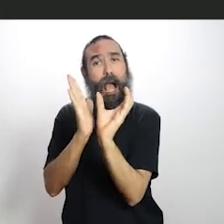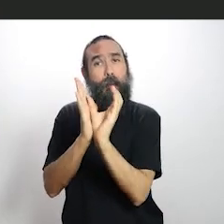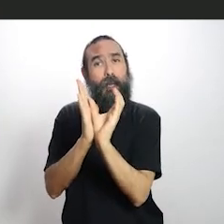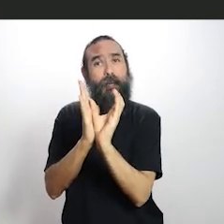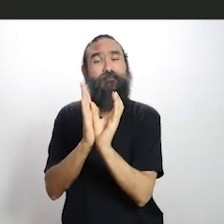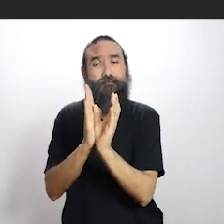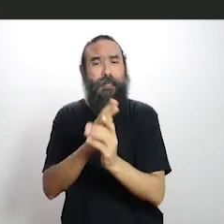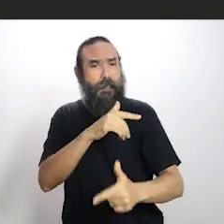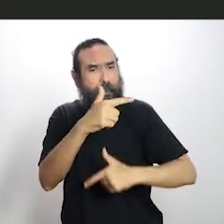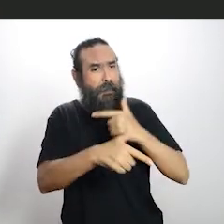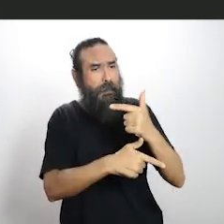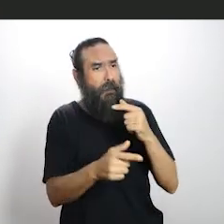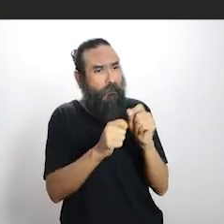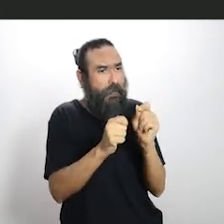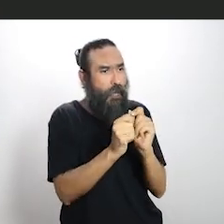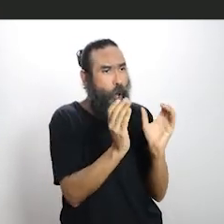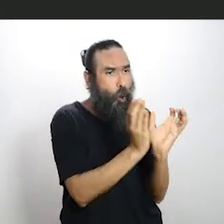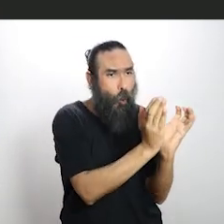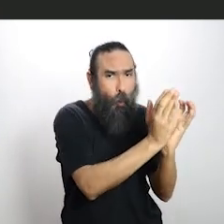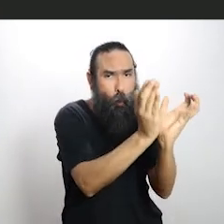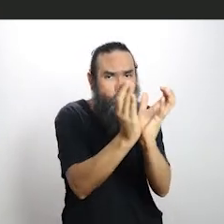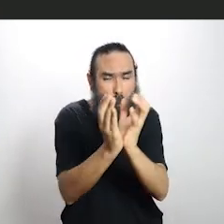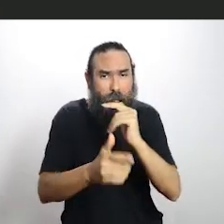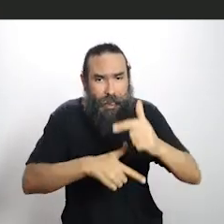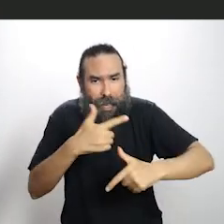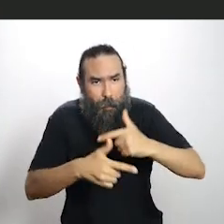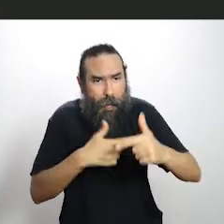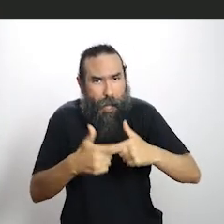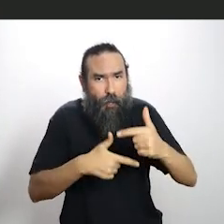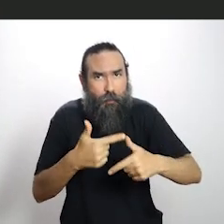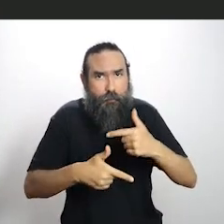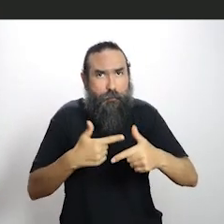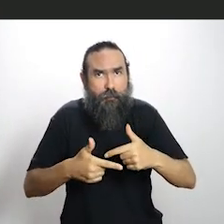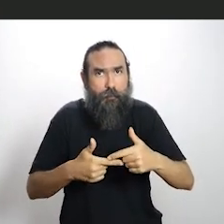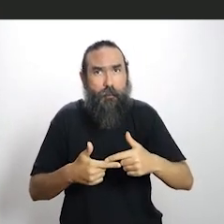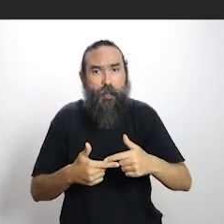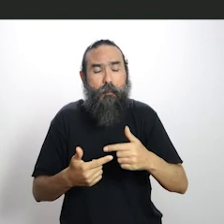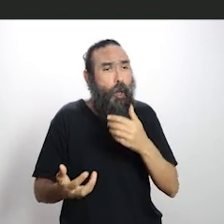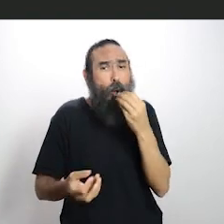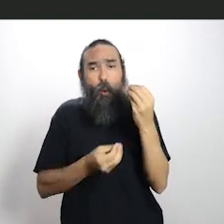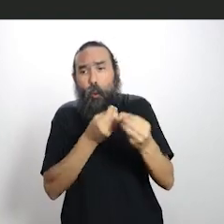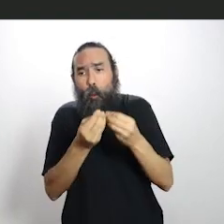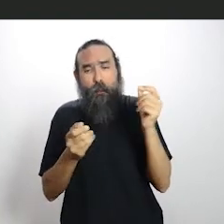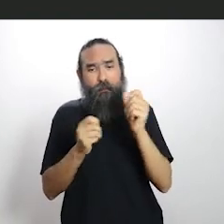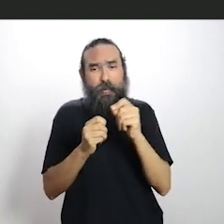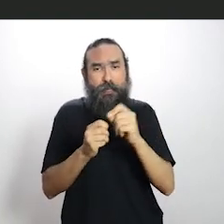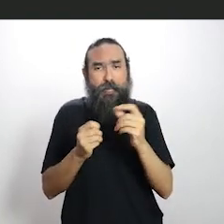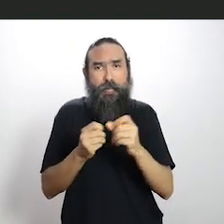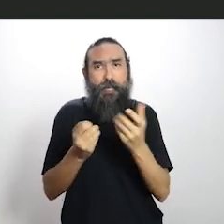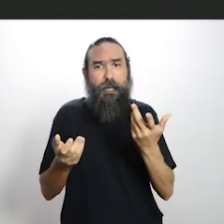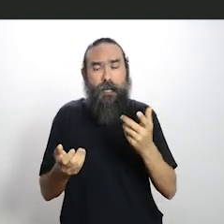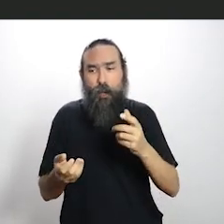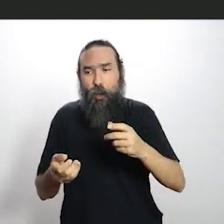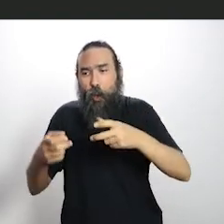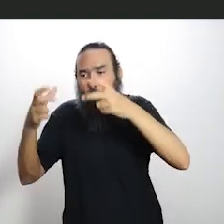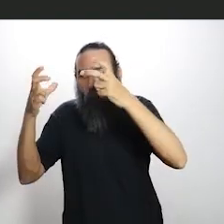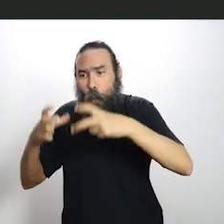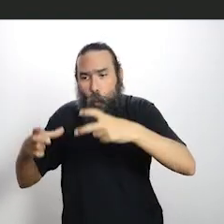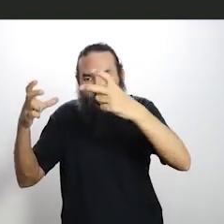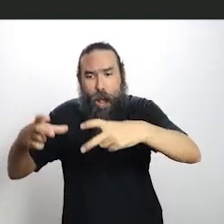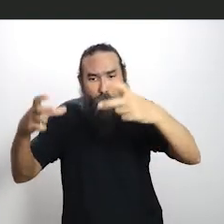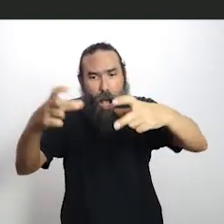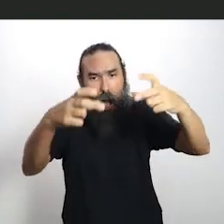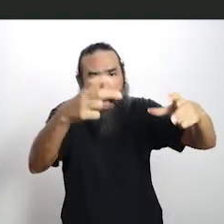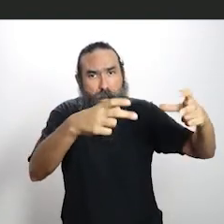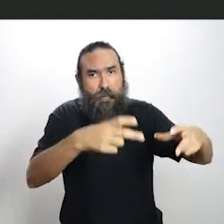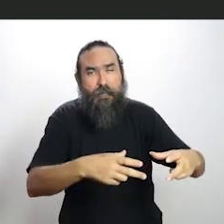temos isso mapeado foi uma das primeiras projetos que eu lancei assim que eu comecei a criar a rede